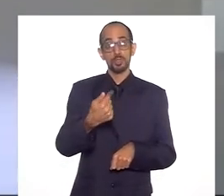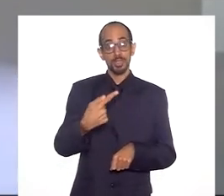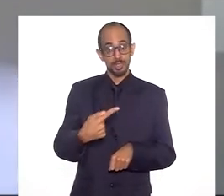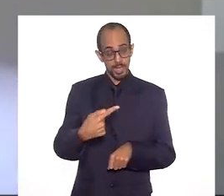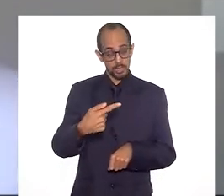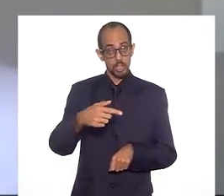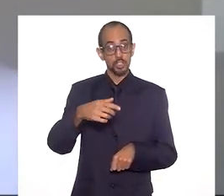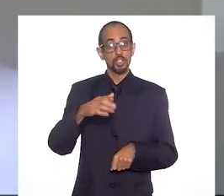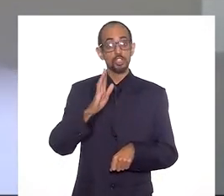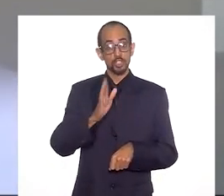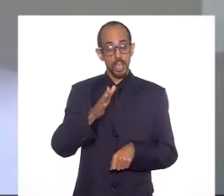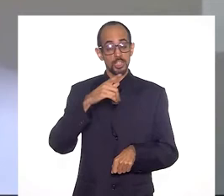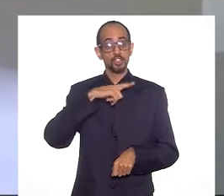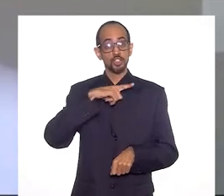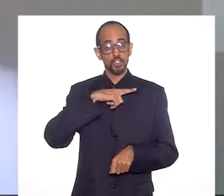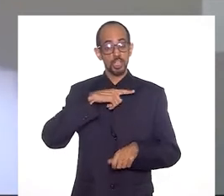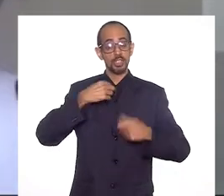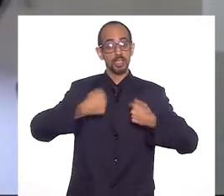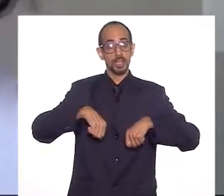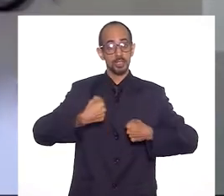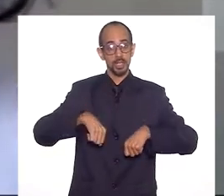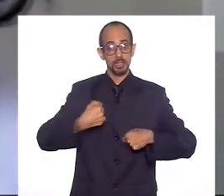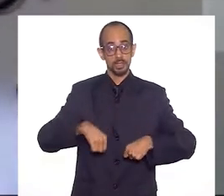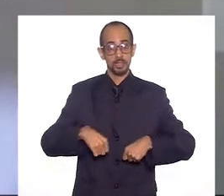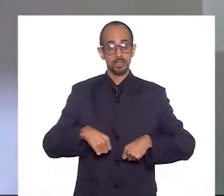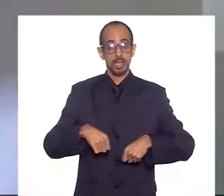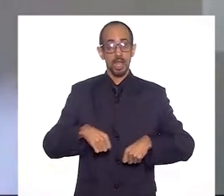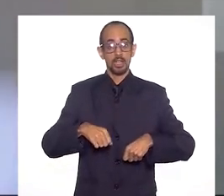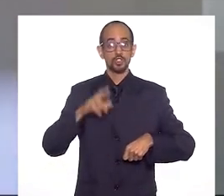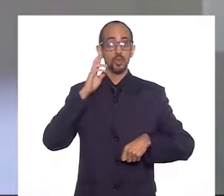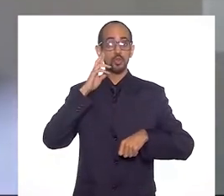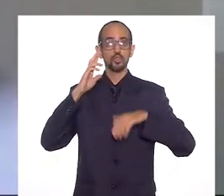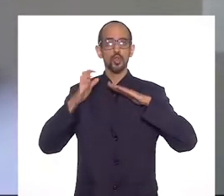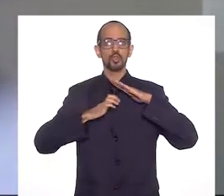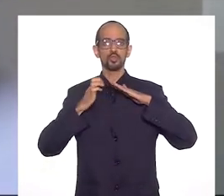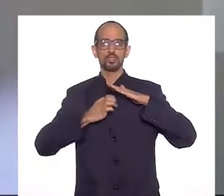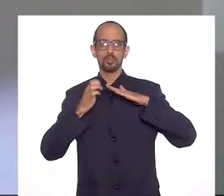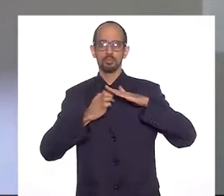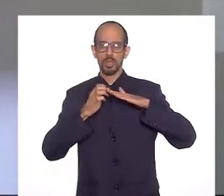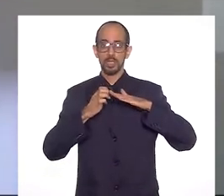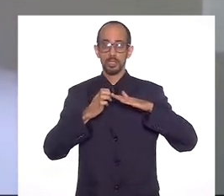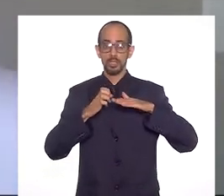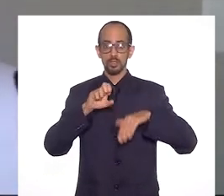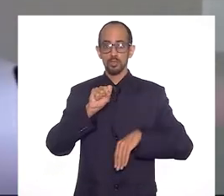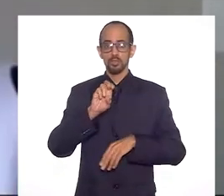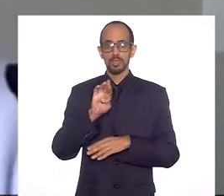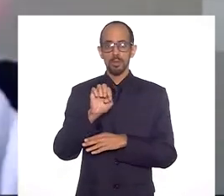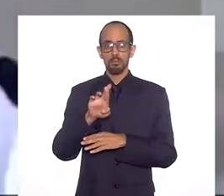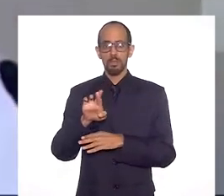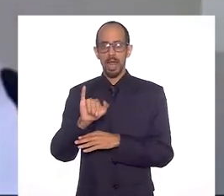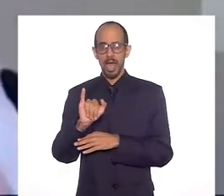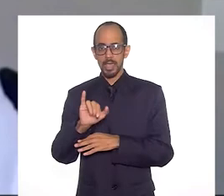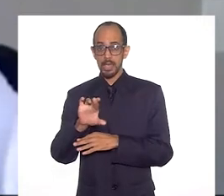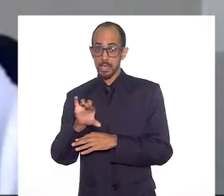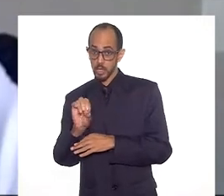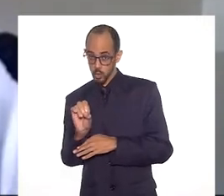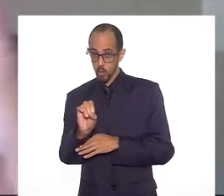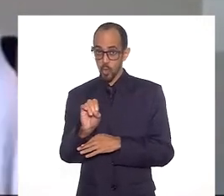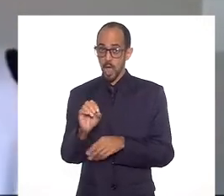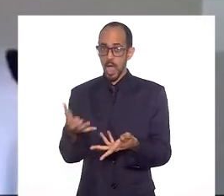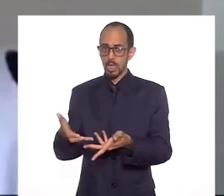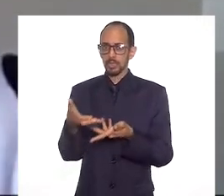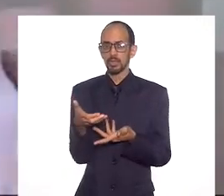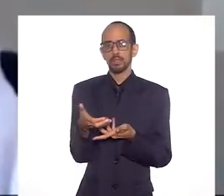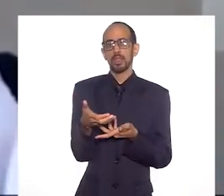tinha essa necessidade, de acordo com os empreendedores que o Sebrae Rio atende, né, do entendimento do que